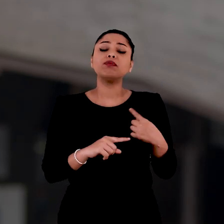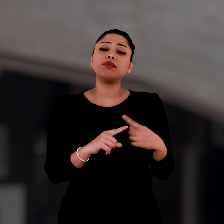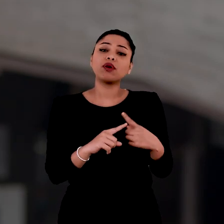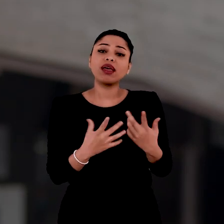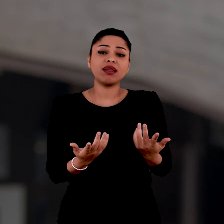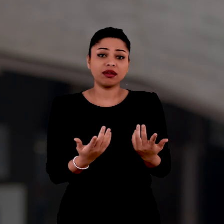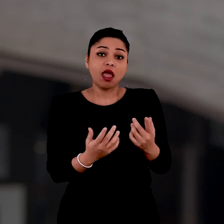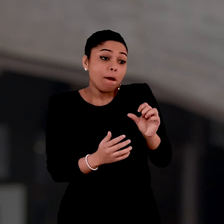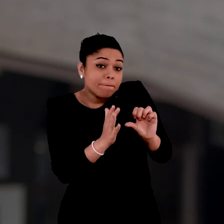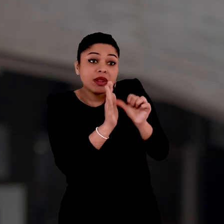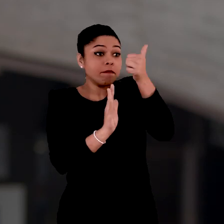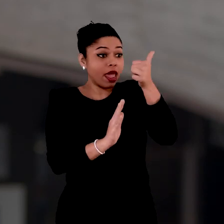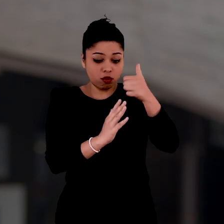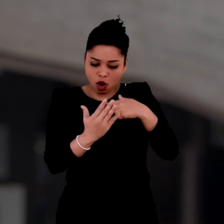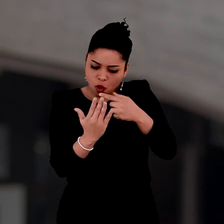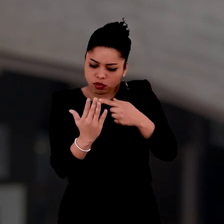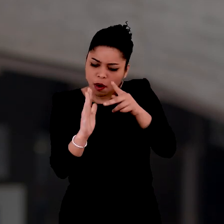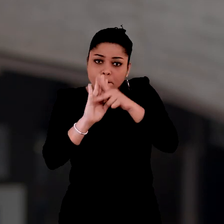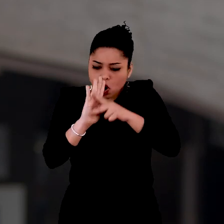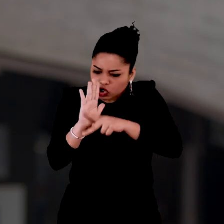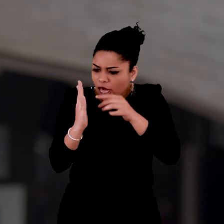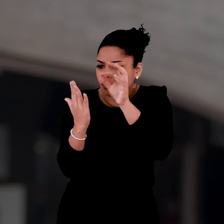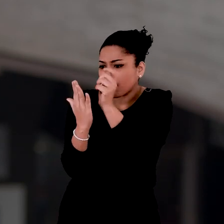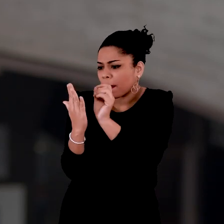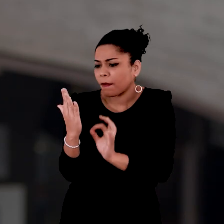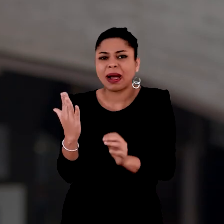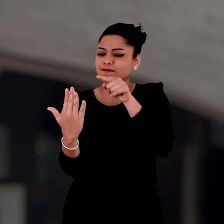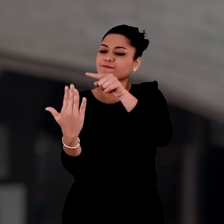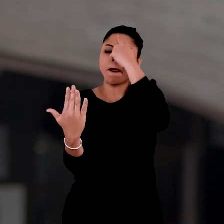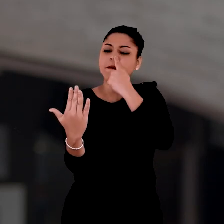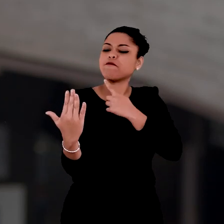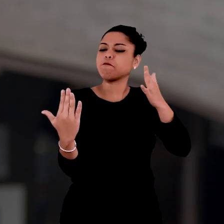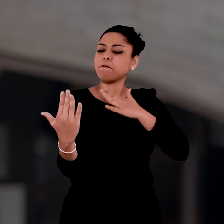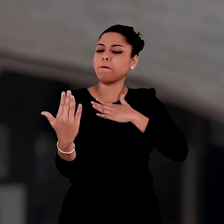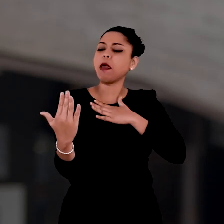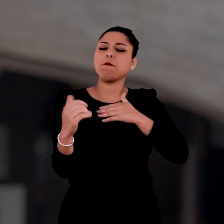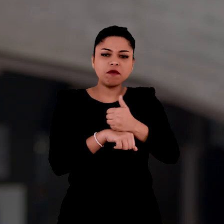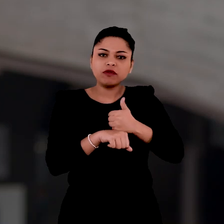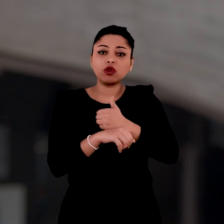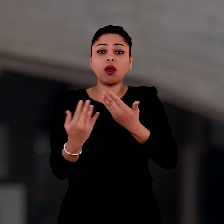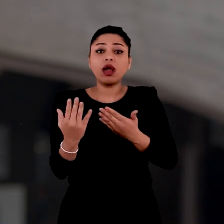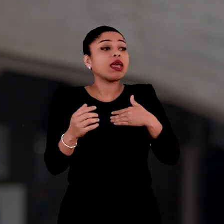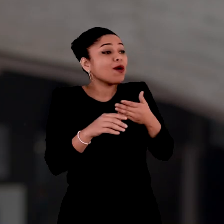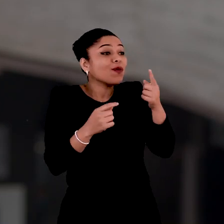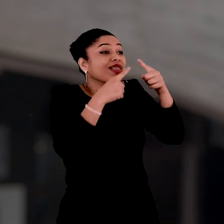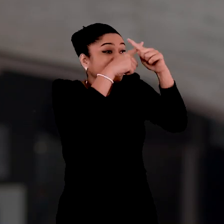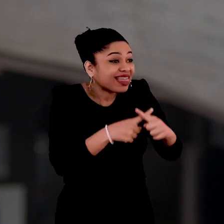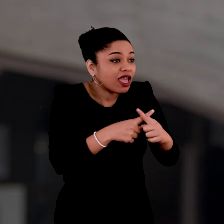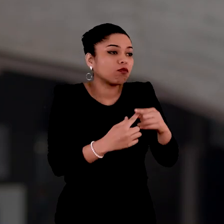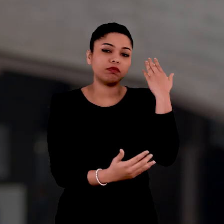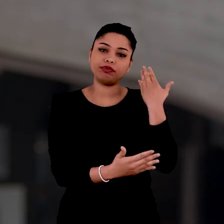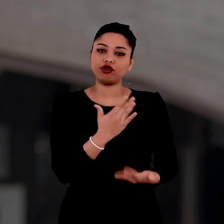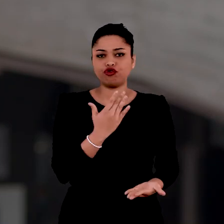concurso. E aí eu falei, não, eu vou insistir, vou inscrever ele em um outro concurso, que era um concurso internacional. Esse que eu perdi era um concurso nacional.